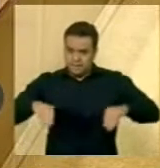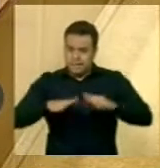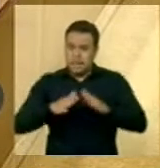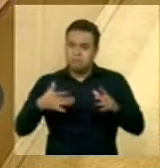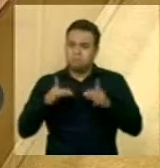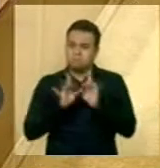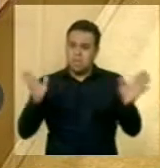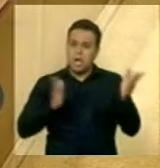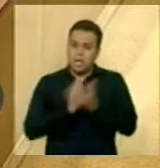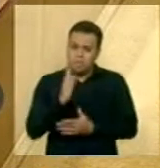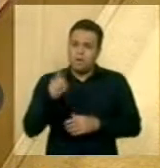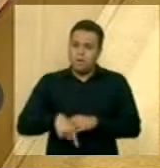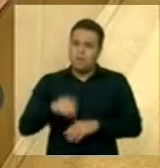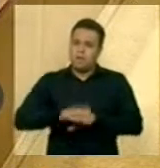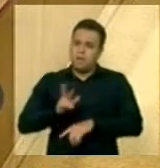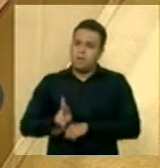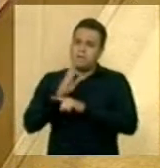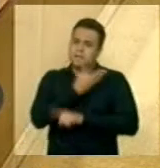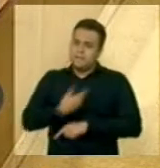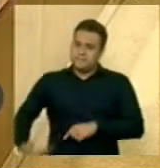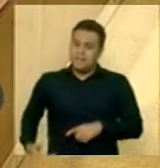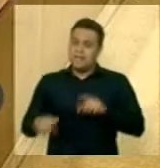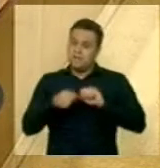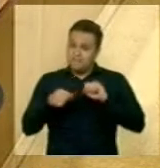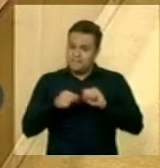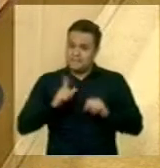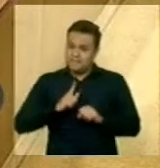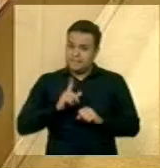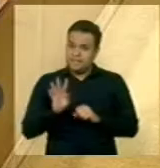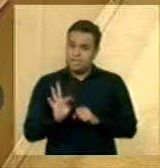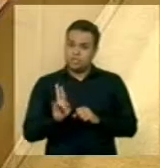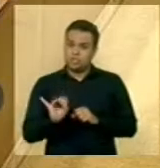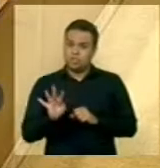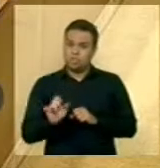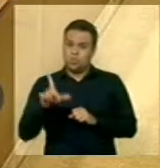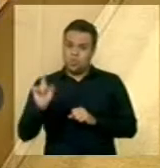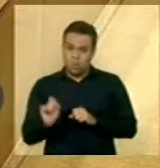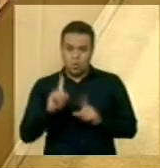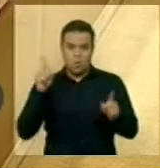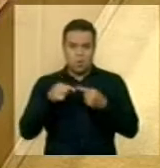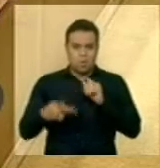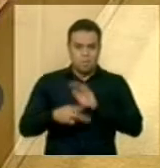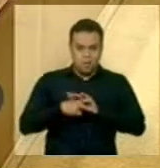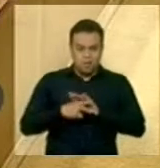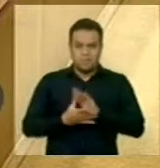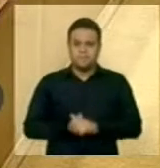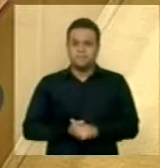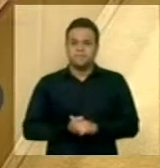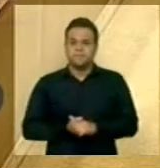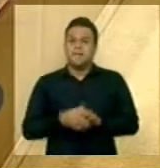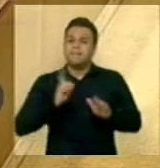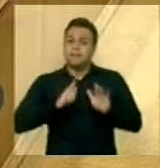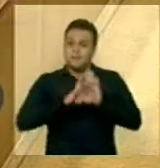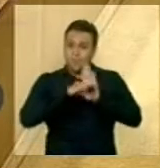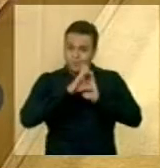propriedade definitiva, devendo o Estado emitir-lhes os títulos respectivos. O conceito específico